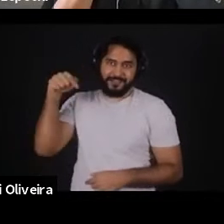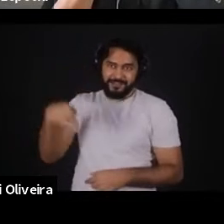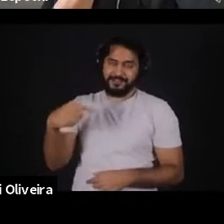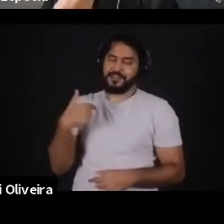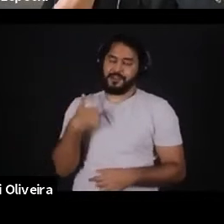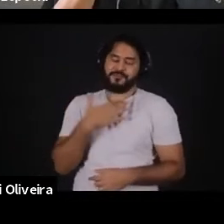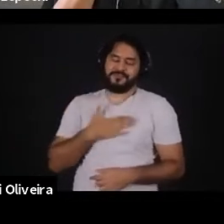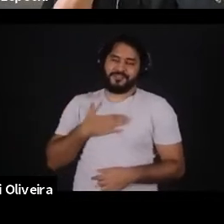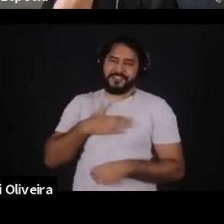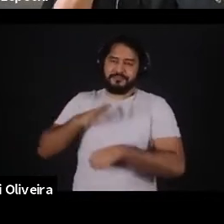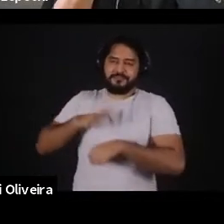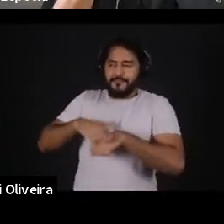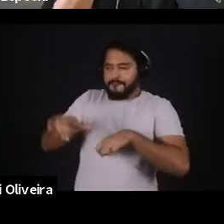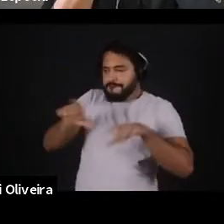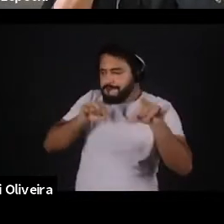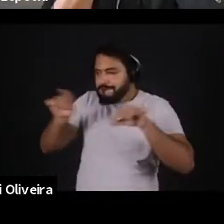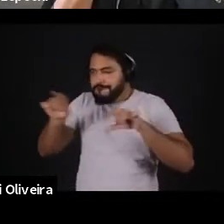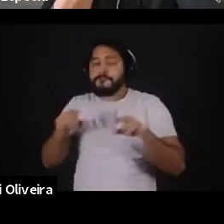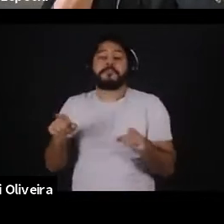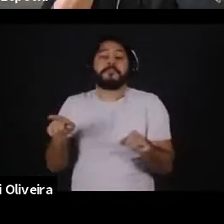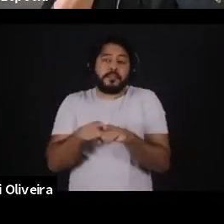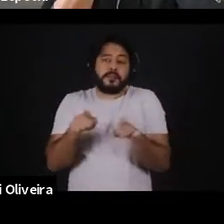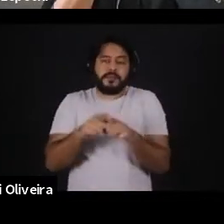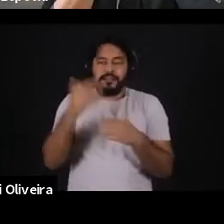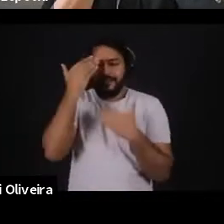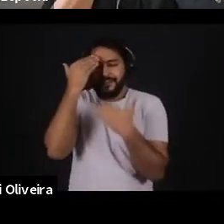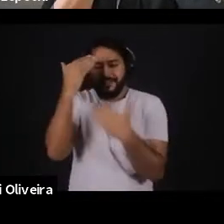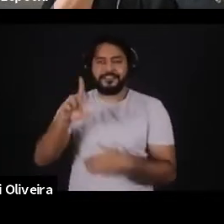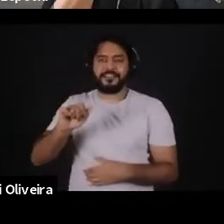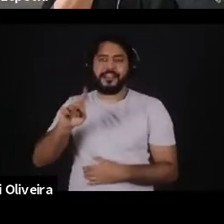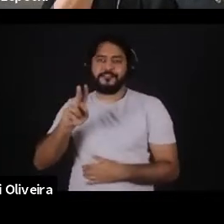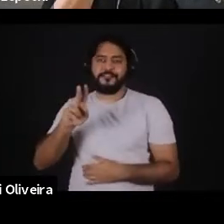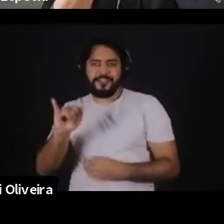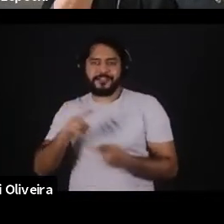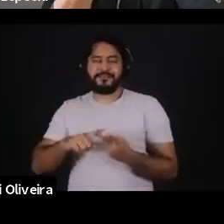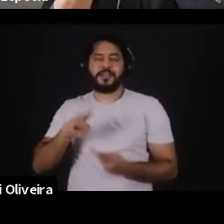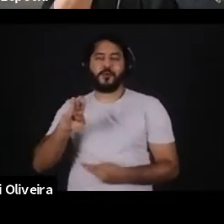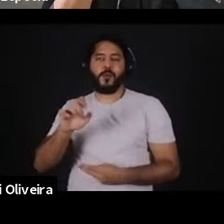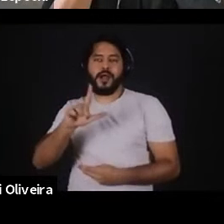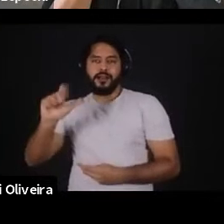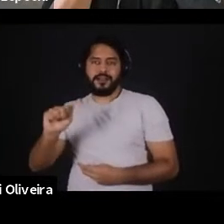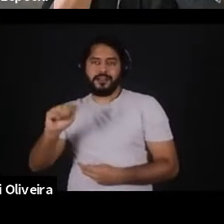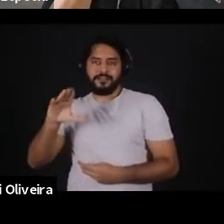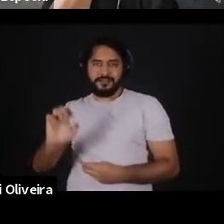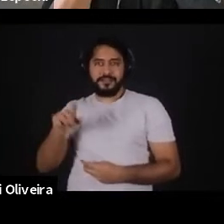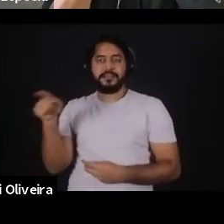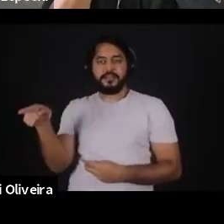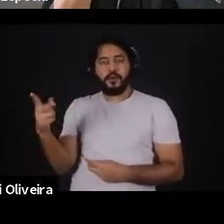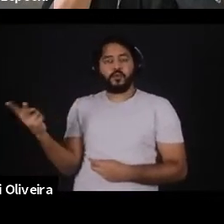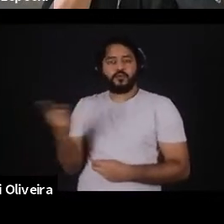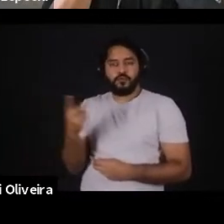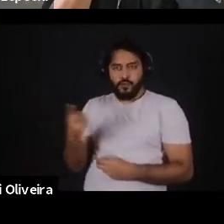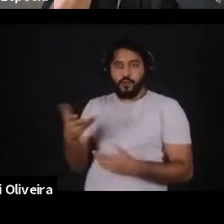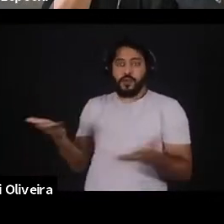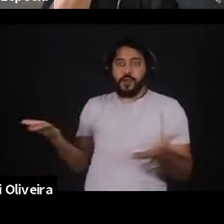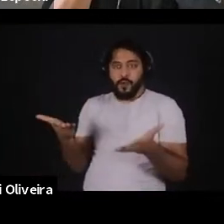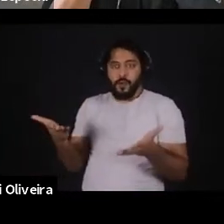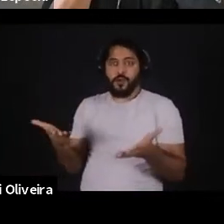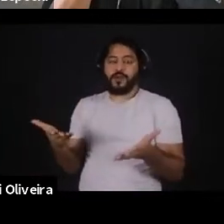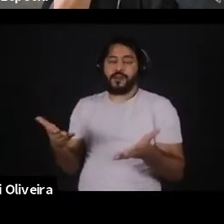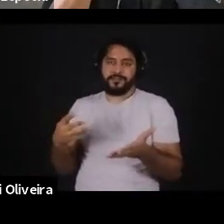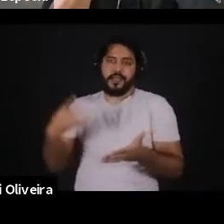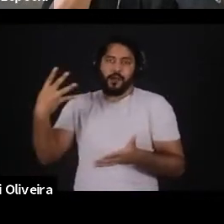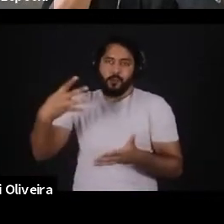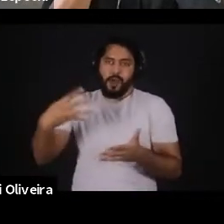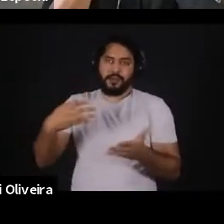curadoria. Agradeço muito ao Davi e ao Wallace, que encerram com a quarta proposição do projeto.